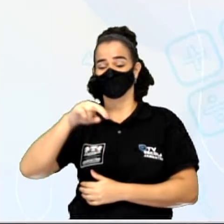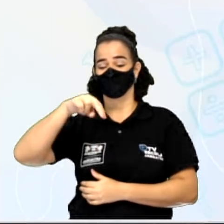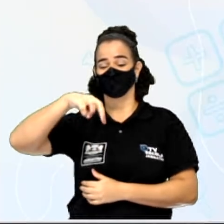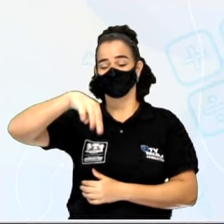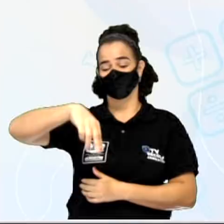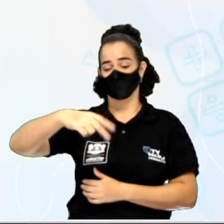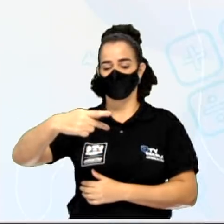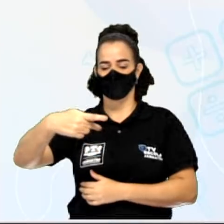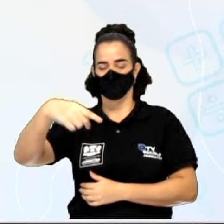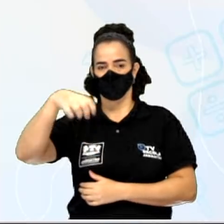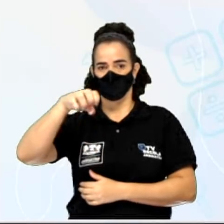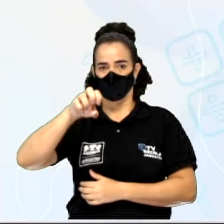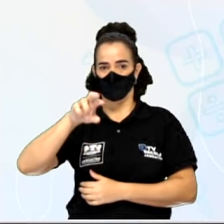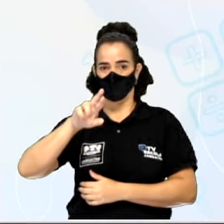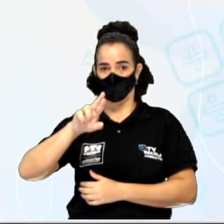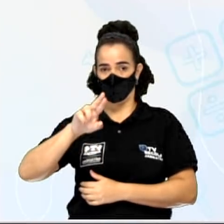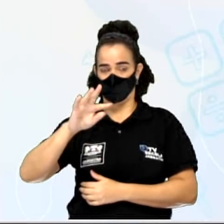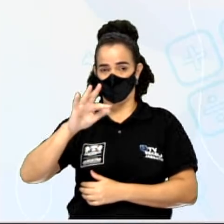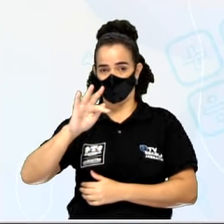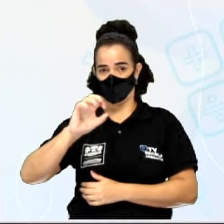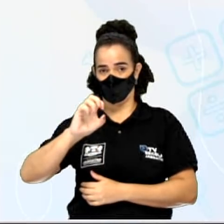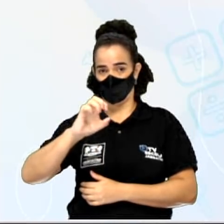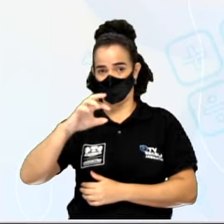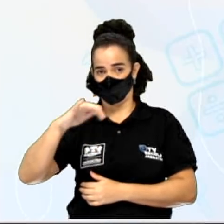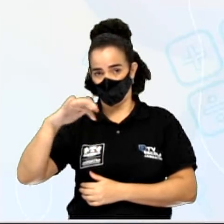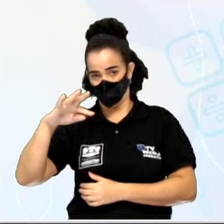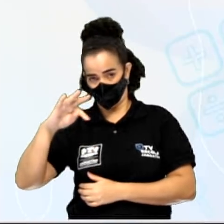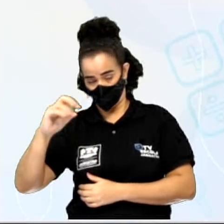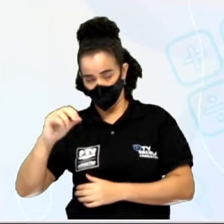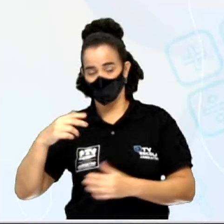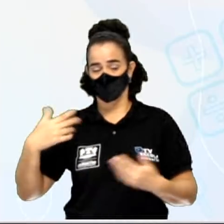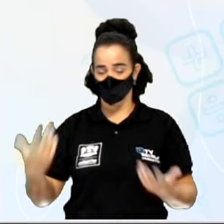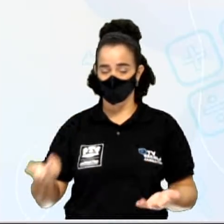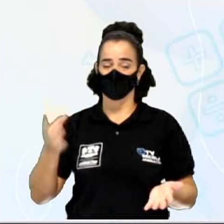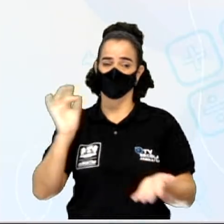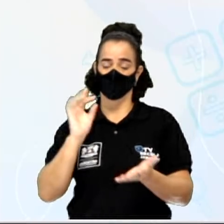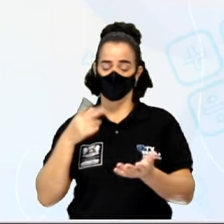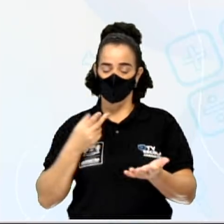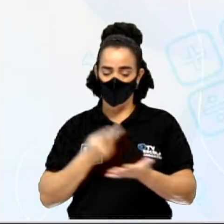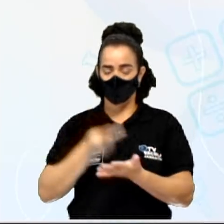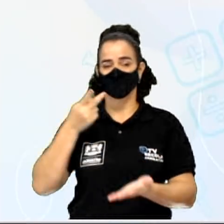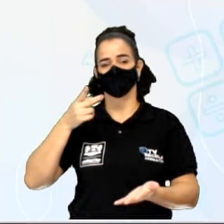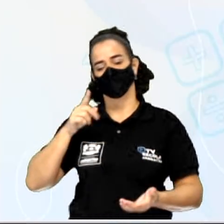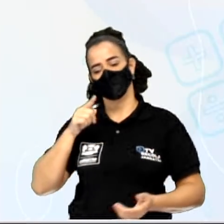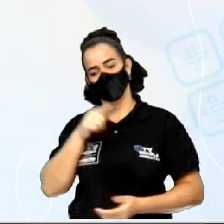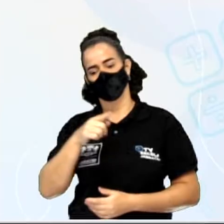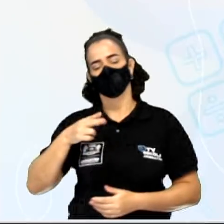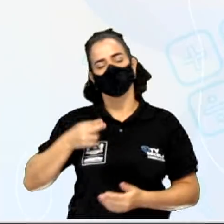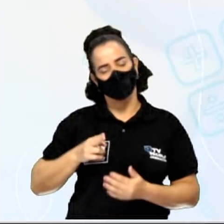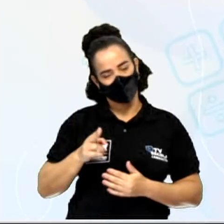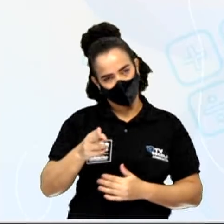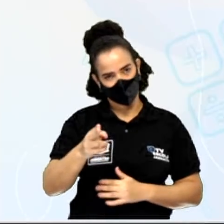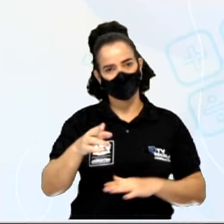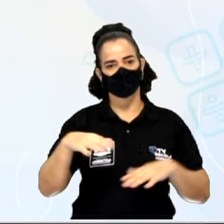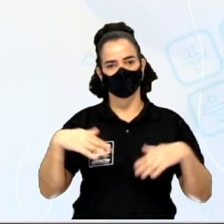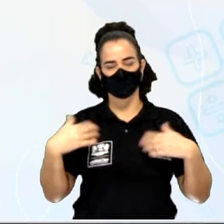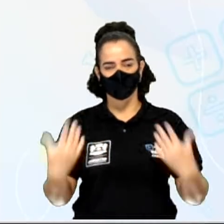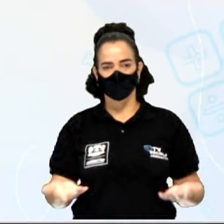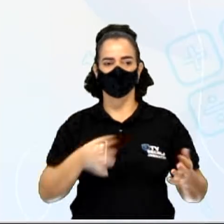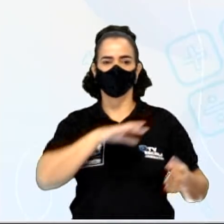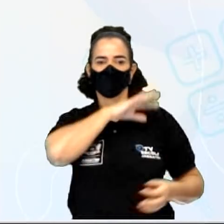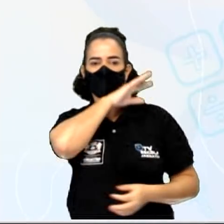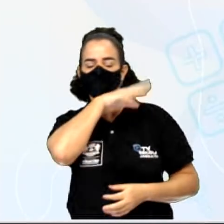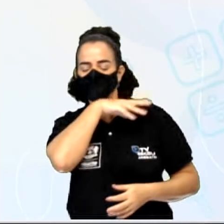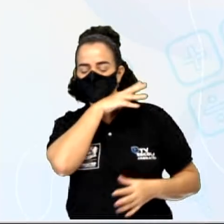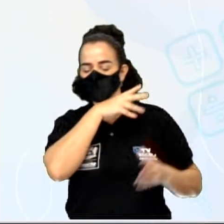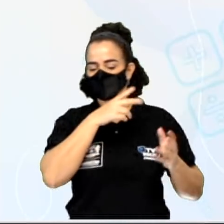ação recorrente, tá? Que acontecia ali com certa frequência. Então, os animais não estavam saindo aos pouquinhos, cada grupo de animais que vinha